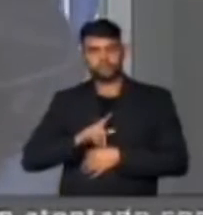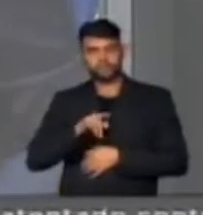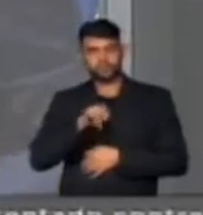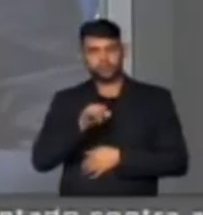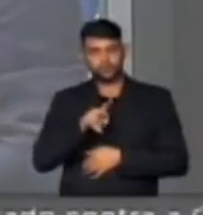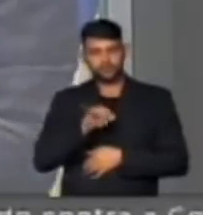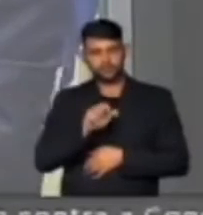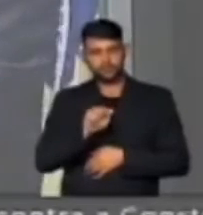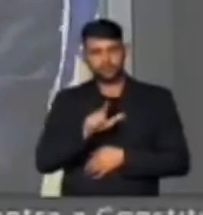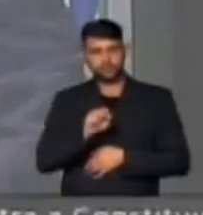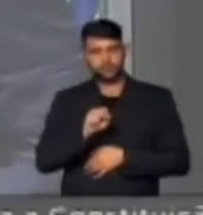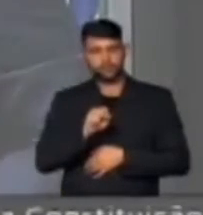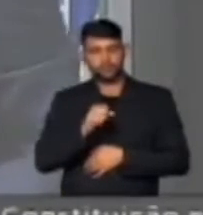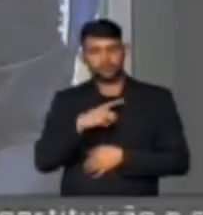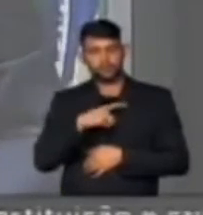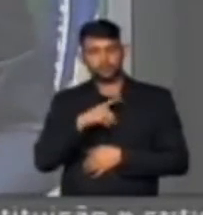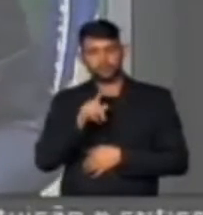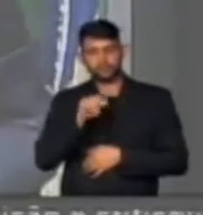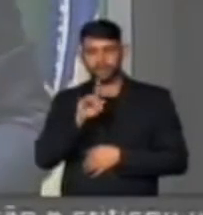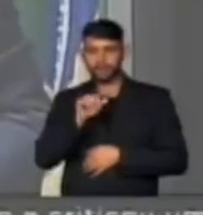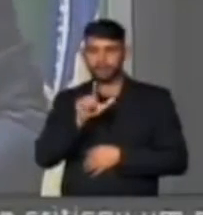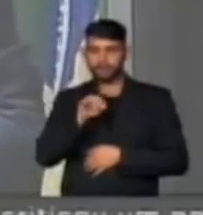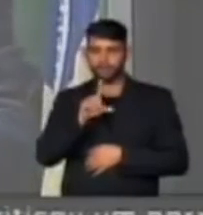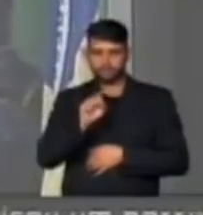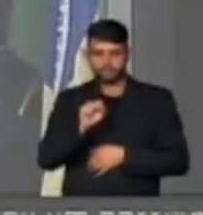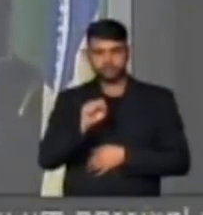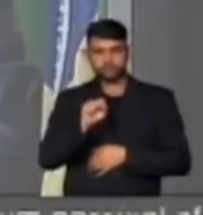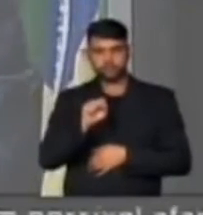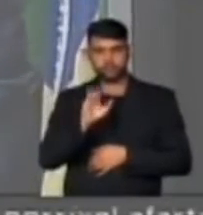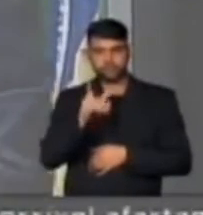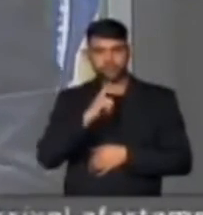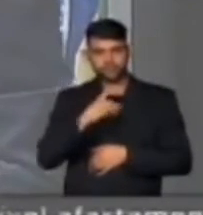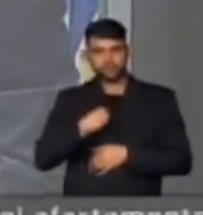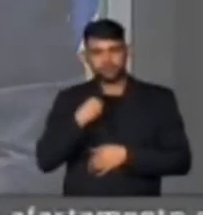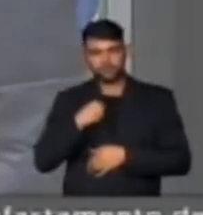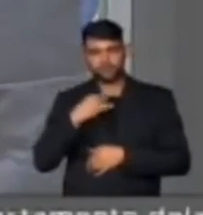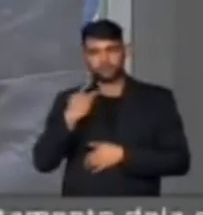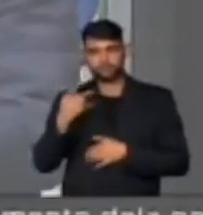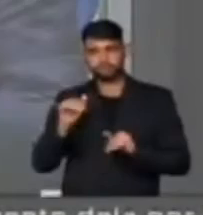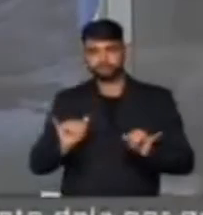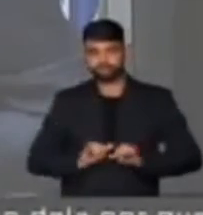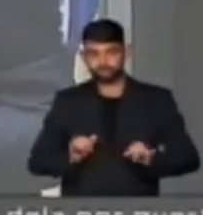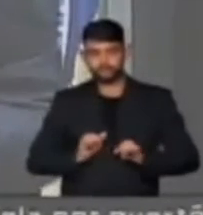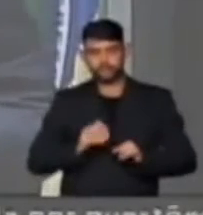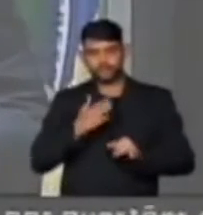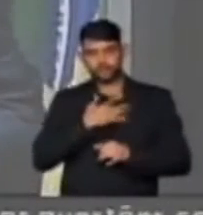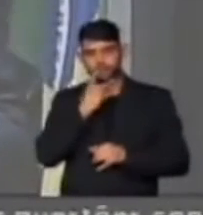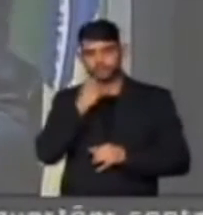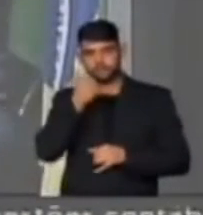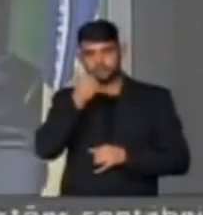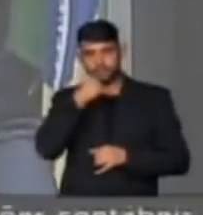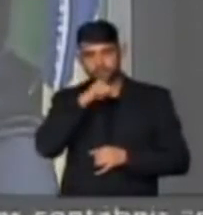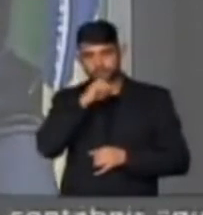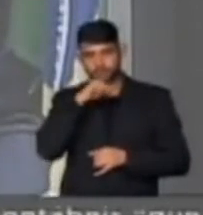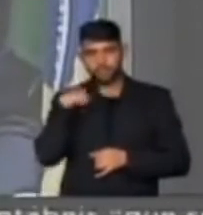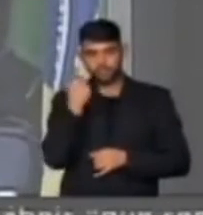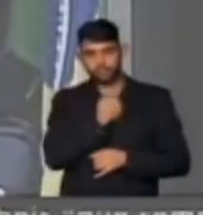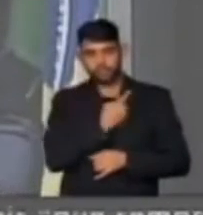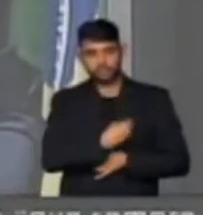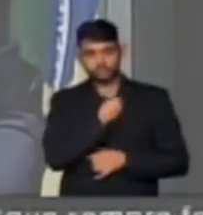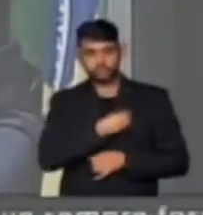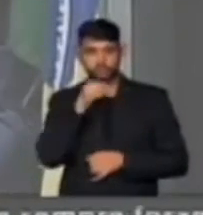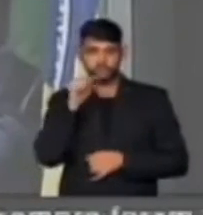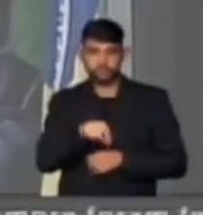perdulário. As pedaladas já teve vítima, os meus pais, nós que estamos